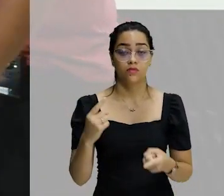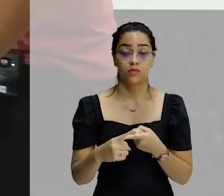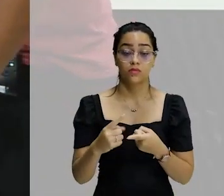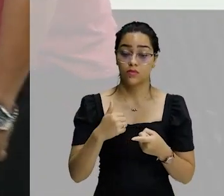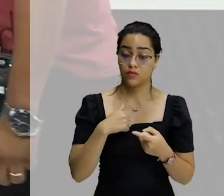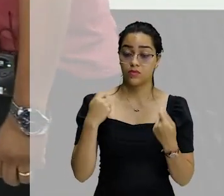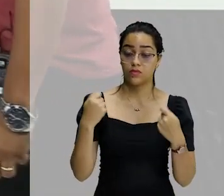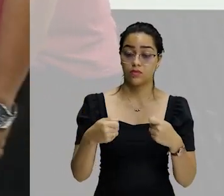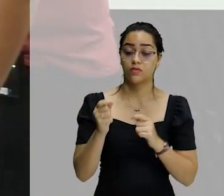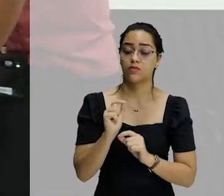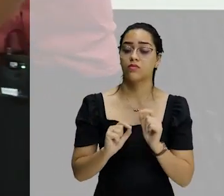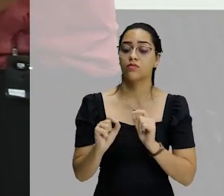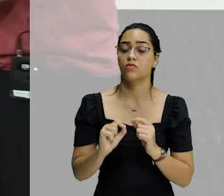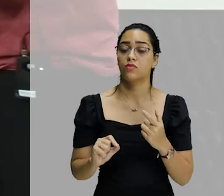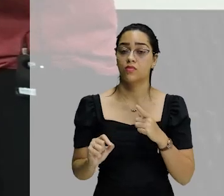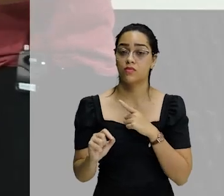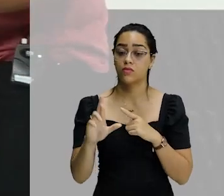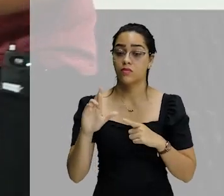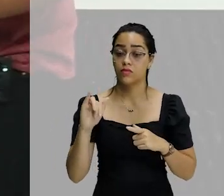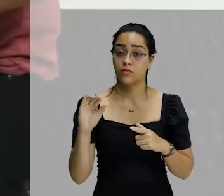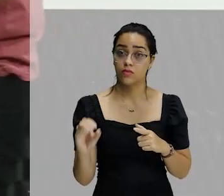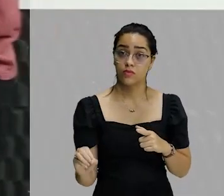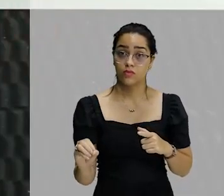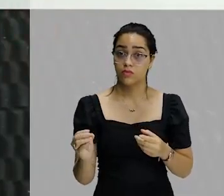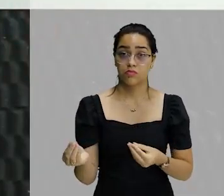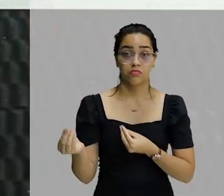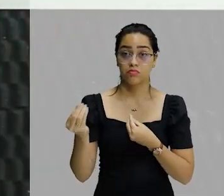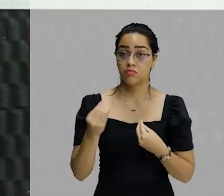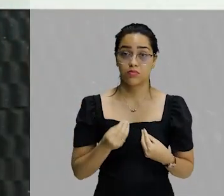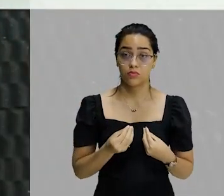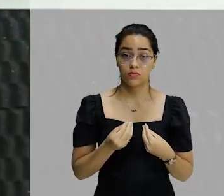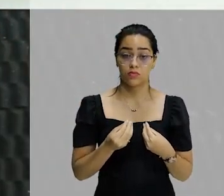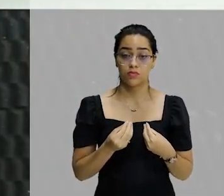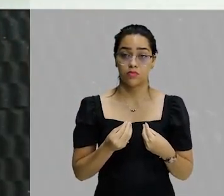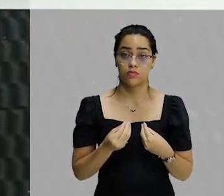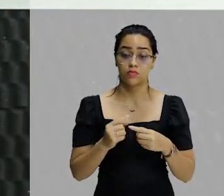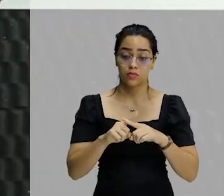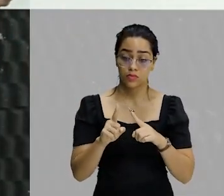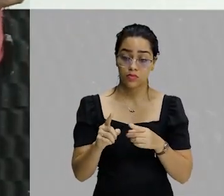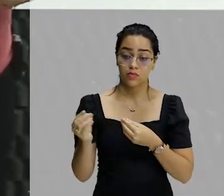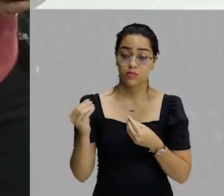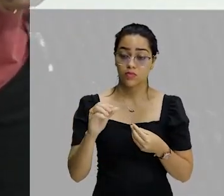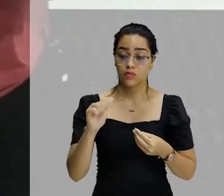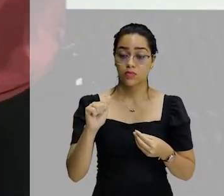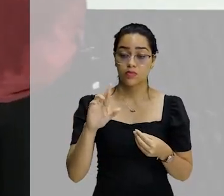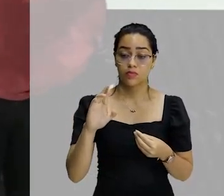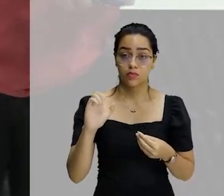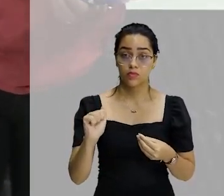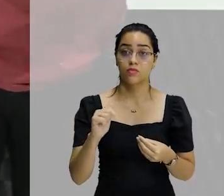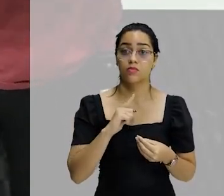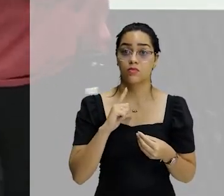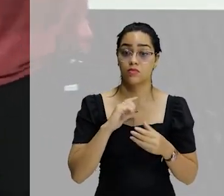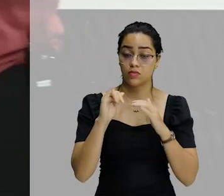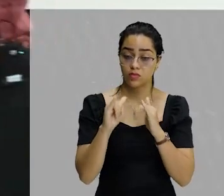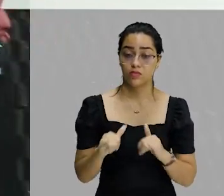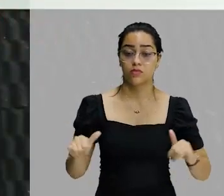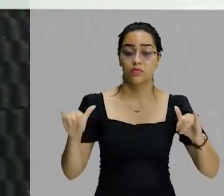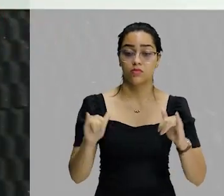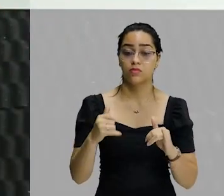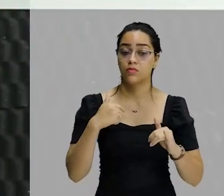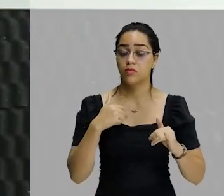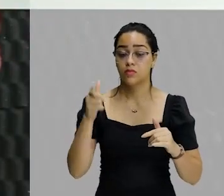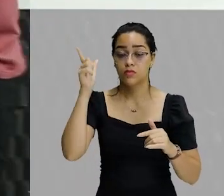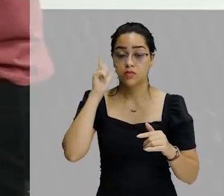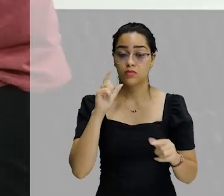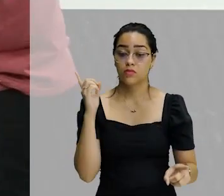eu precisava de quê? Eu precisava do raio. Ele não me deu diretamente, mas ele me deu a área. Tá? Então, com essa informação, eu